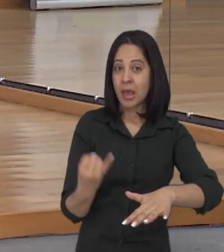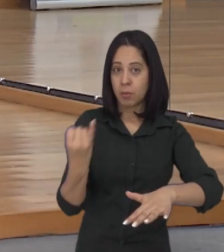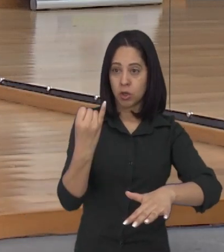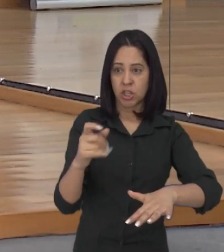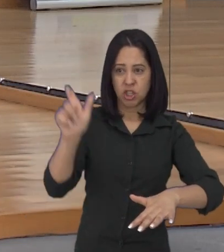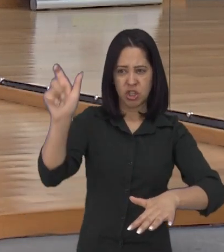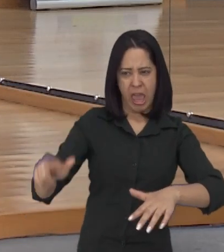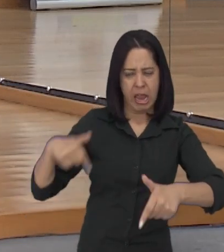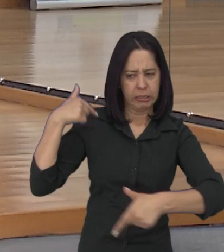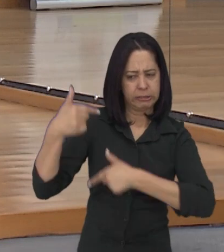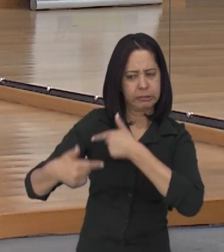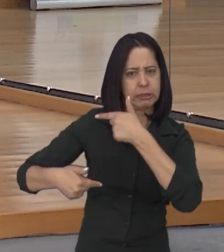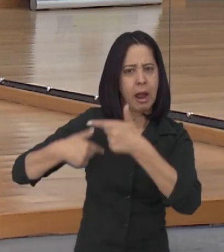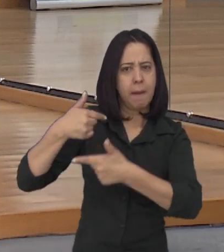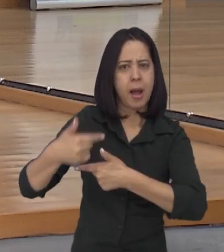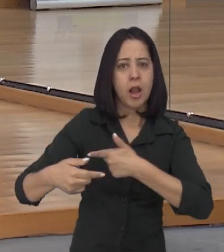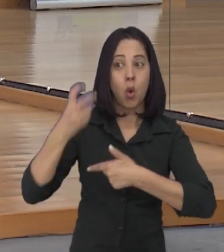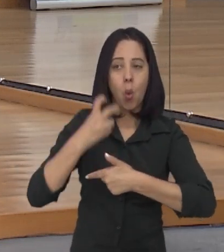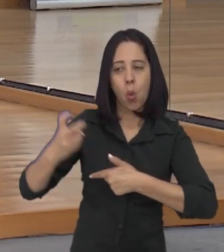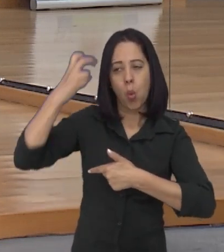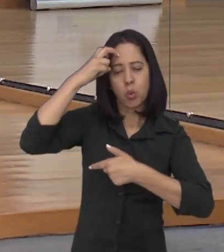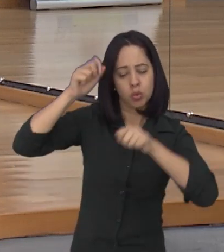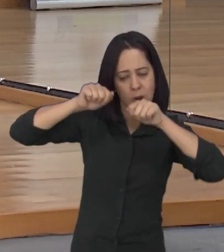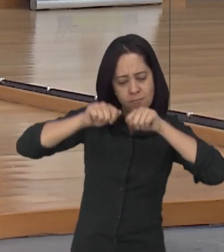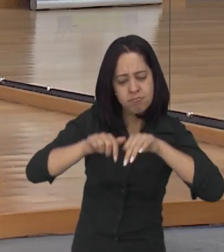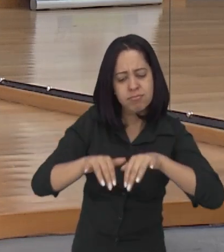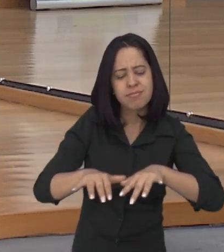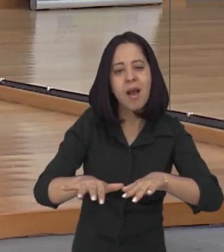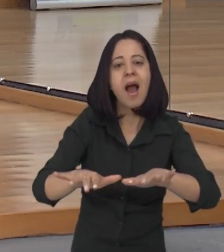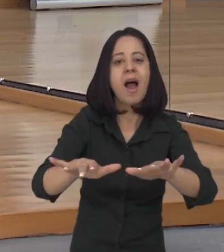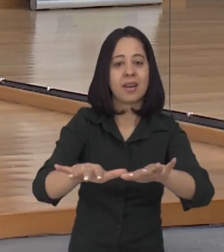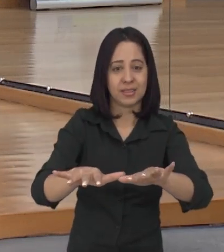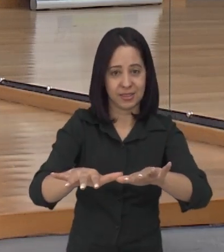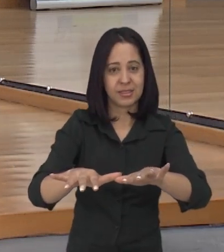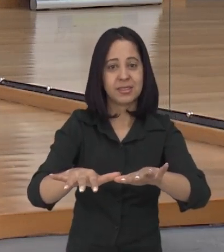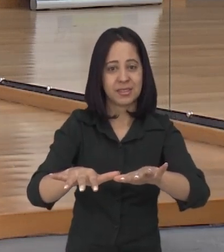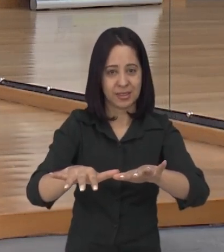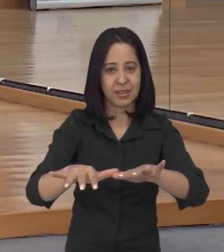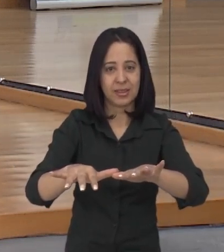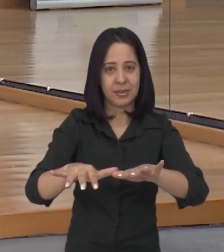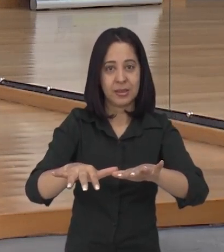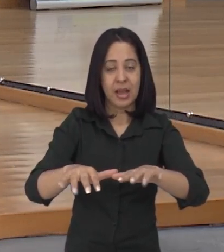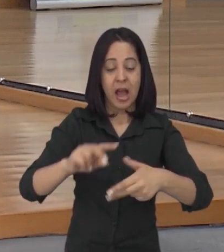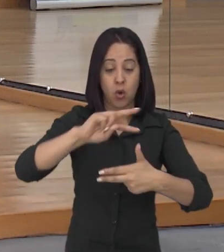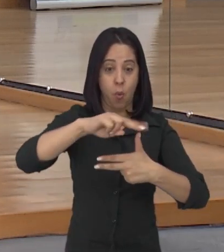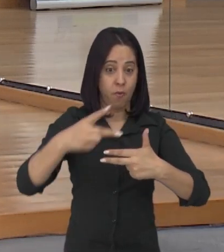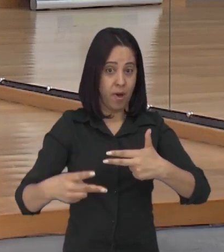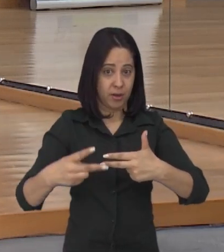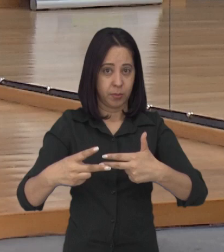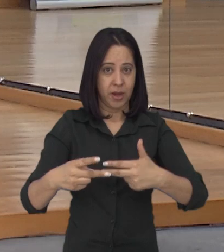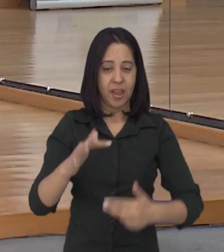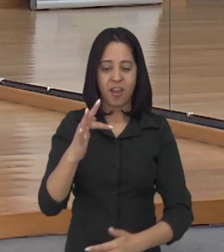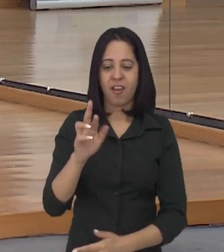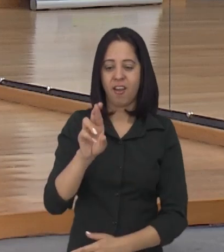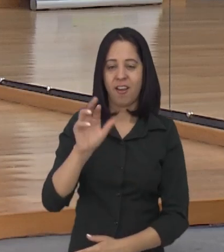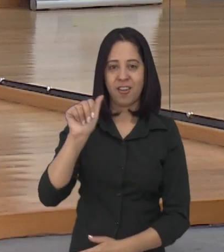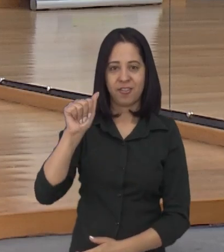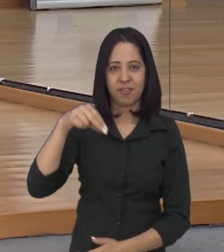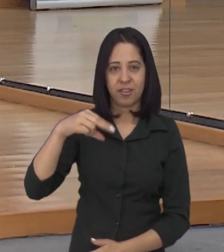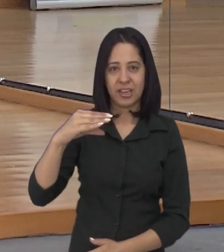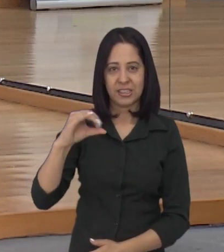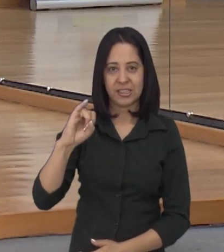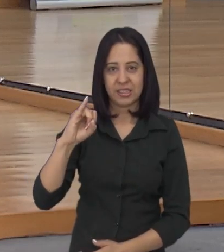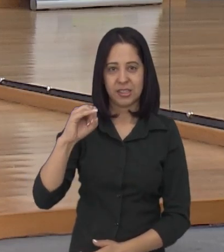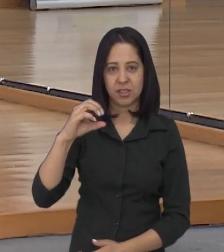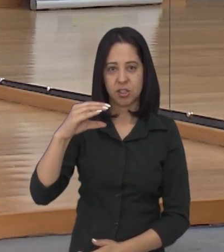que trabalhou para espalhar cultura e conhecimento, não só pela cidade, mas por toda a região. Francisco Pereira da